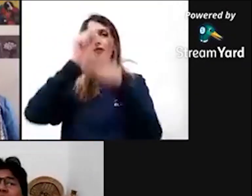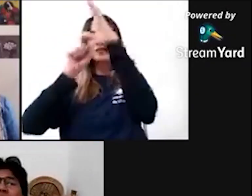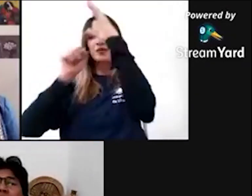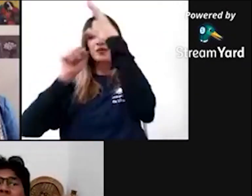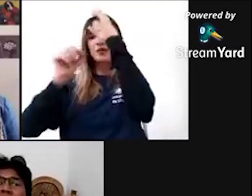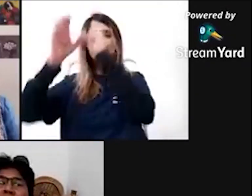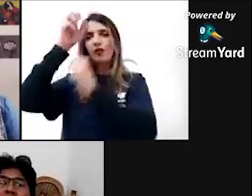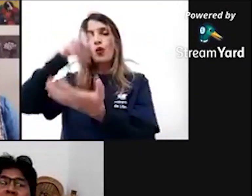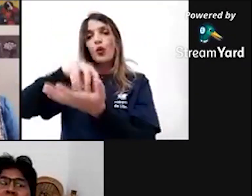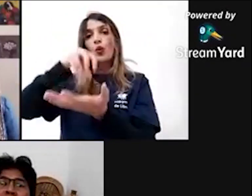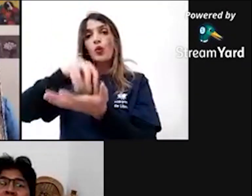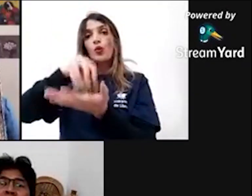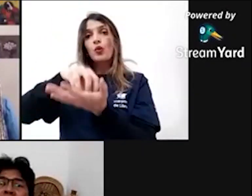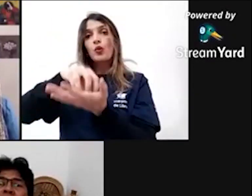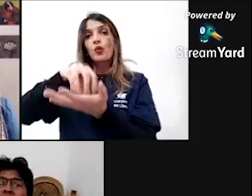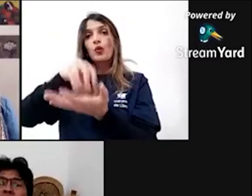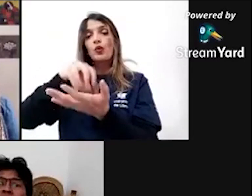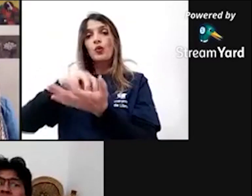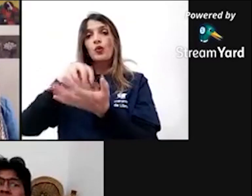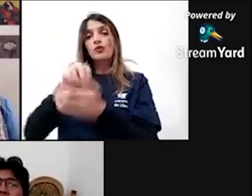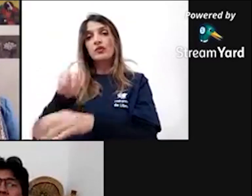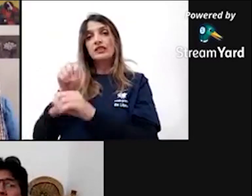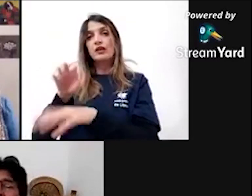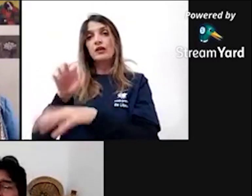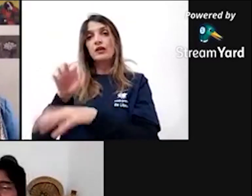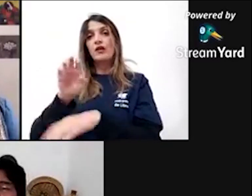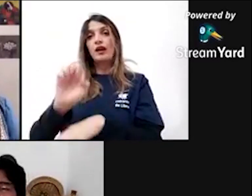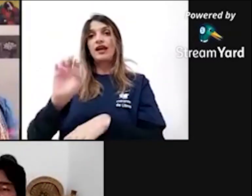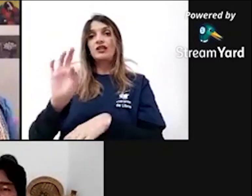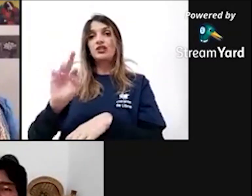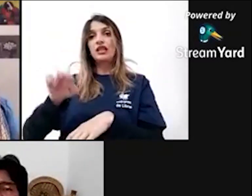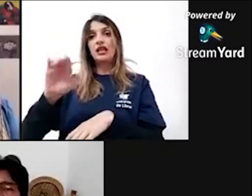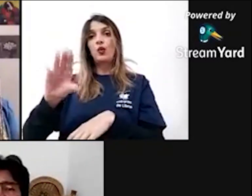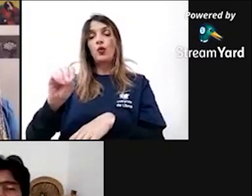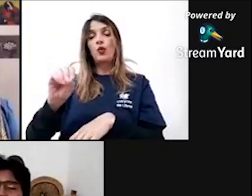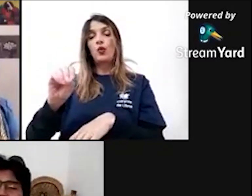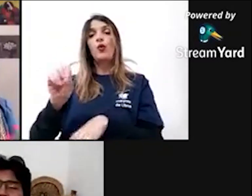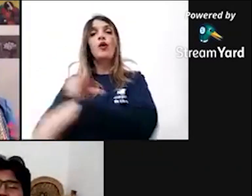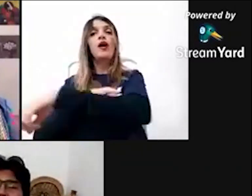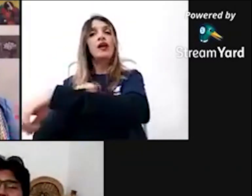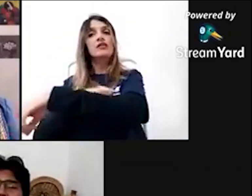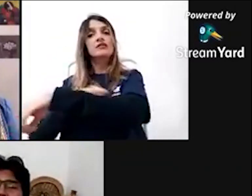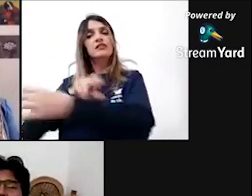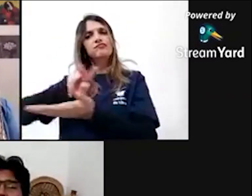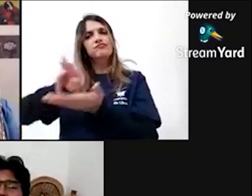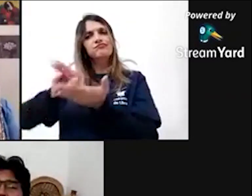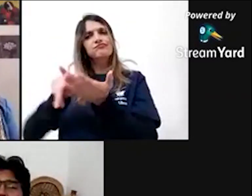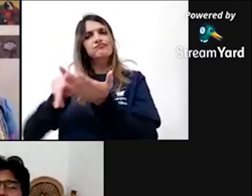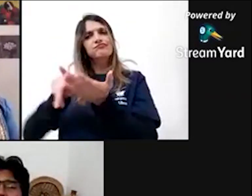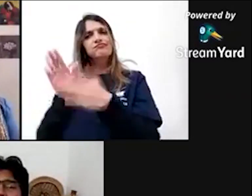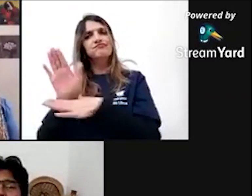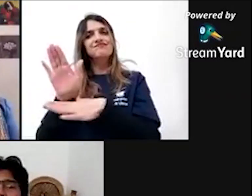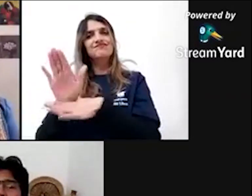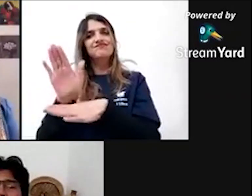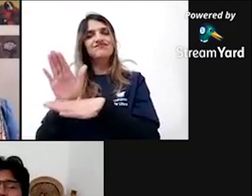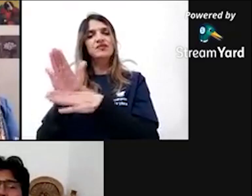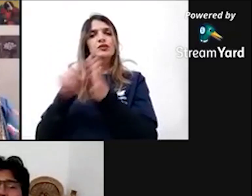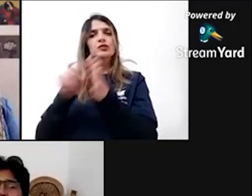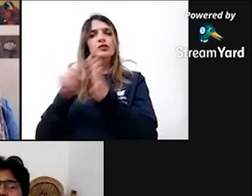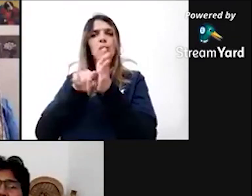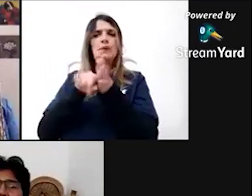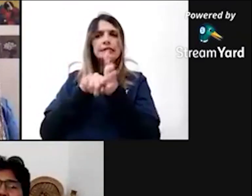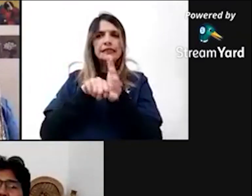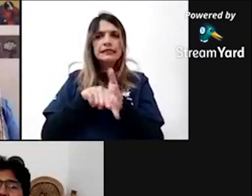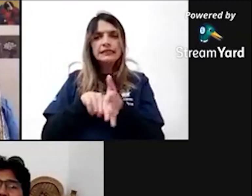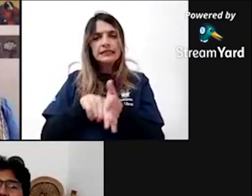Educação Étnico-Racial. E por isso, contribuindo nas pesquisas e, no, e